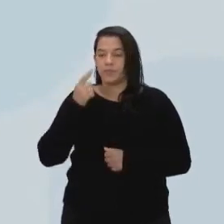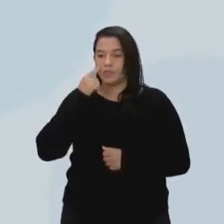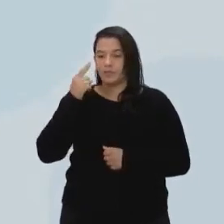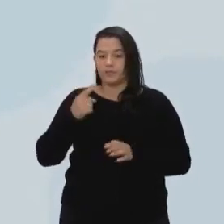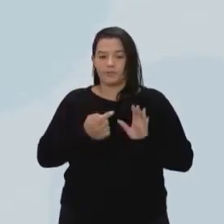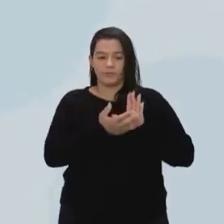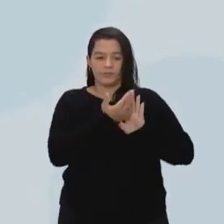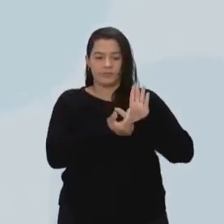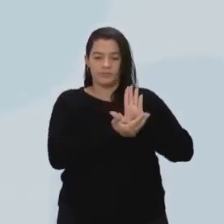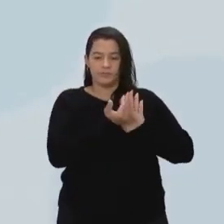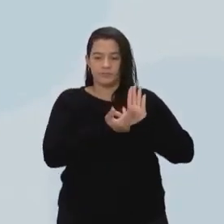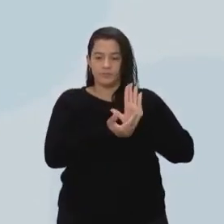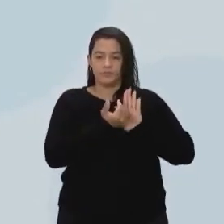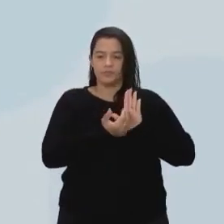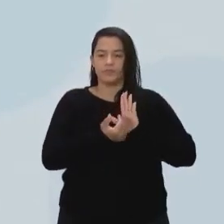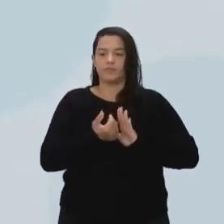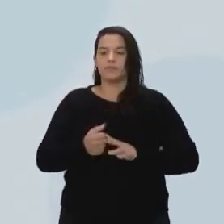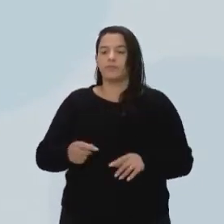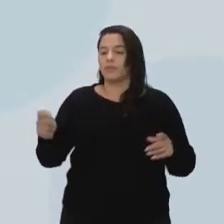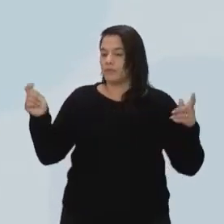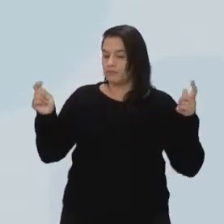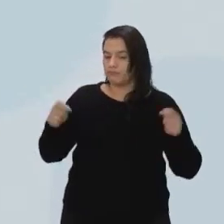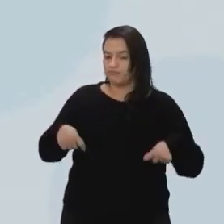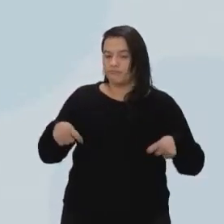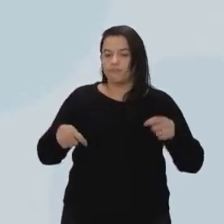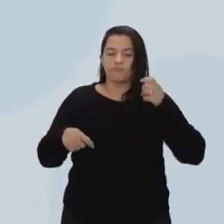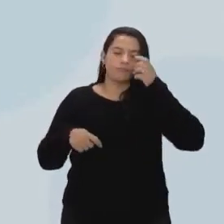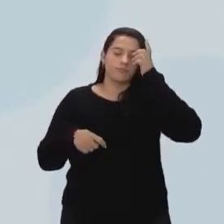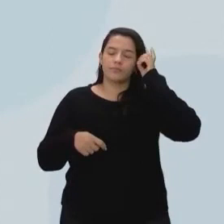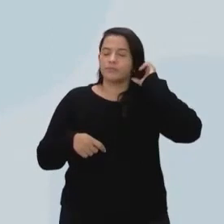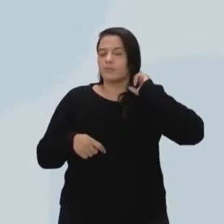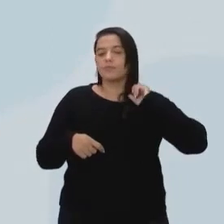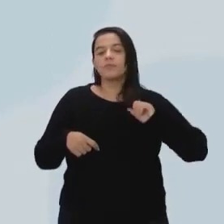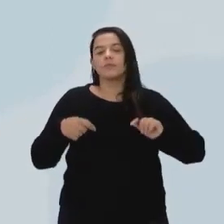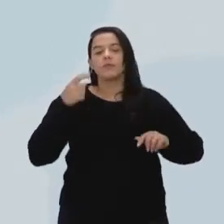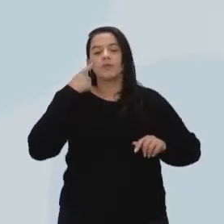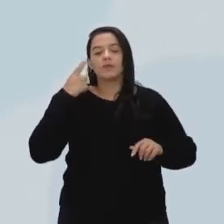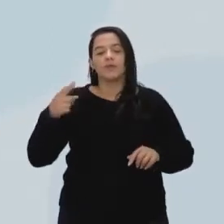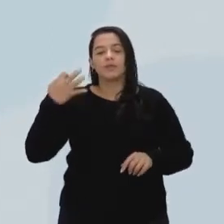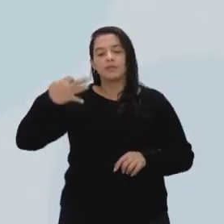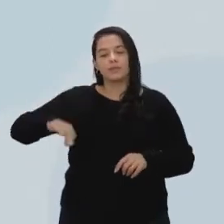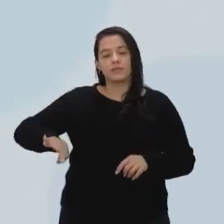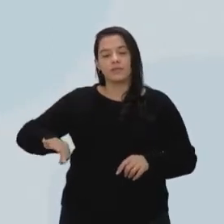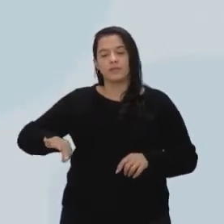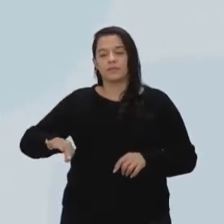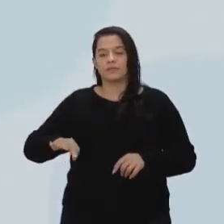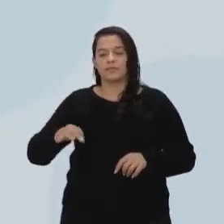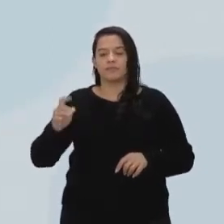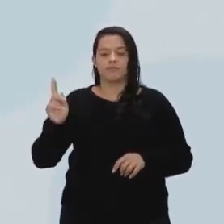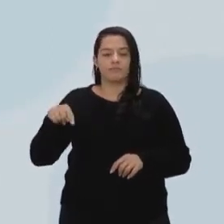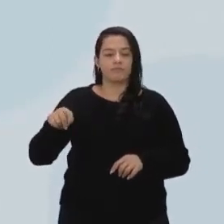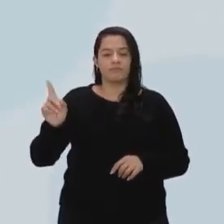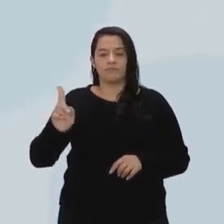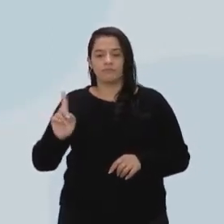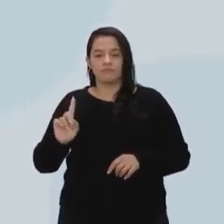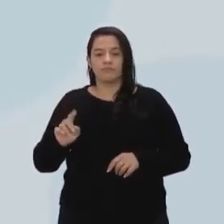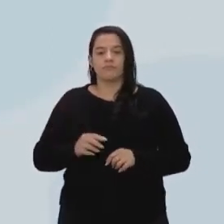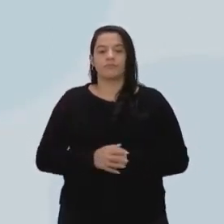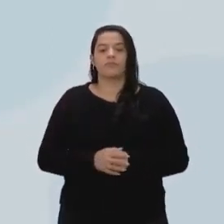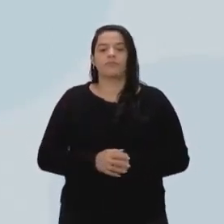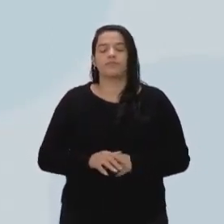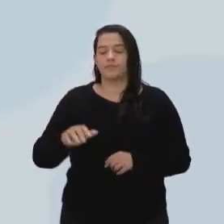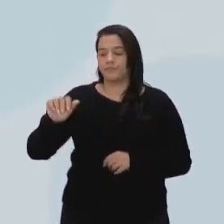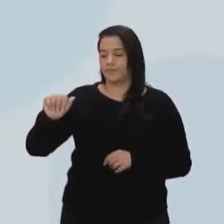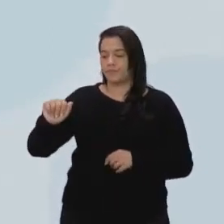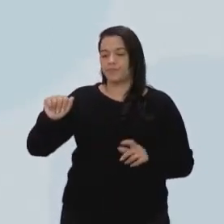o esquema aí, professor, é possível considerar esse item correto? Eu acredito que não, por conta dos desenhos aí